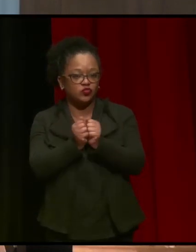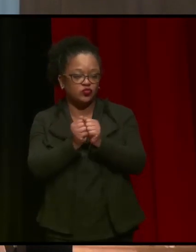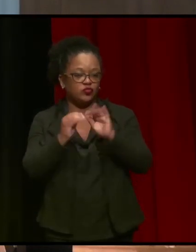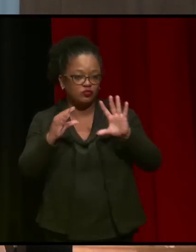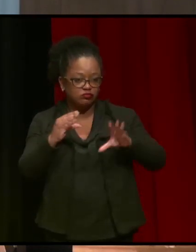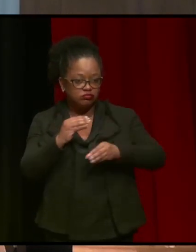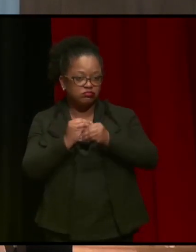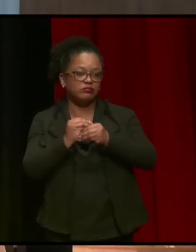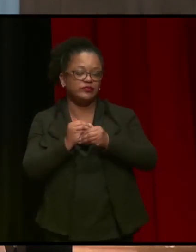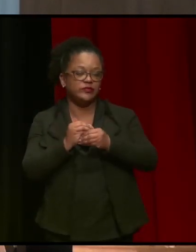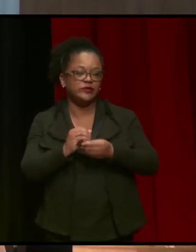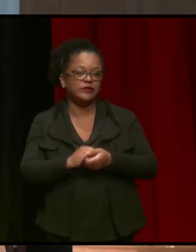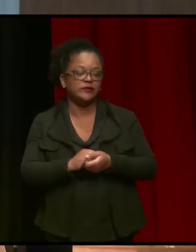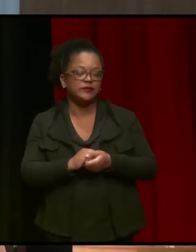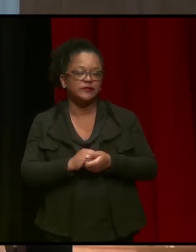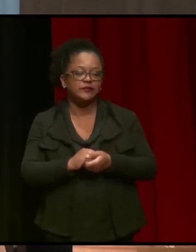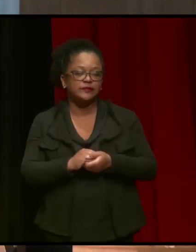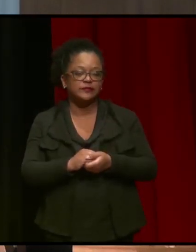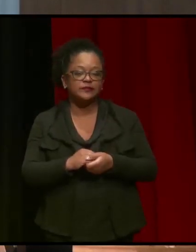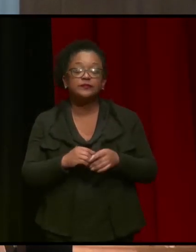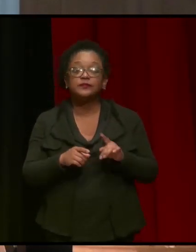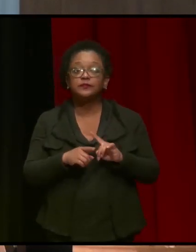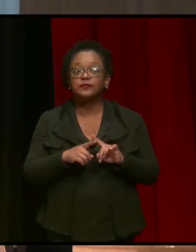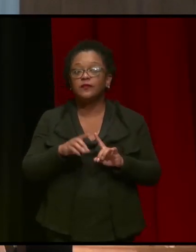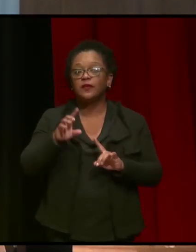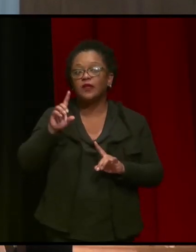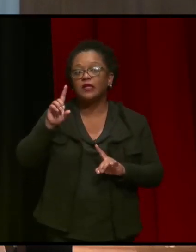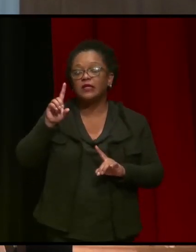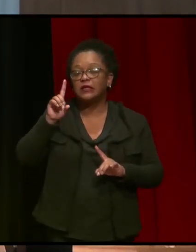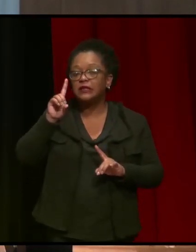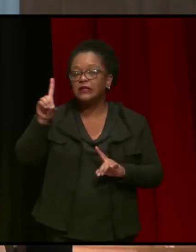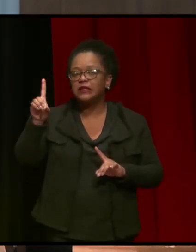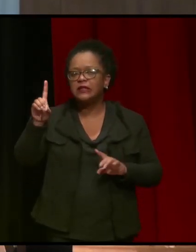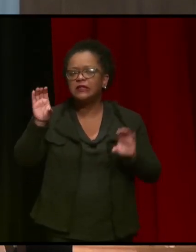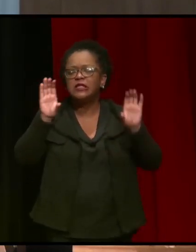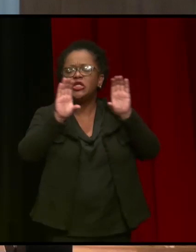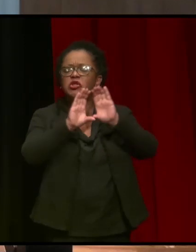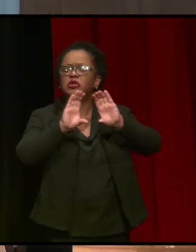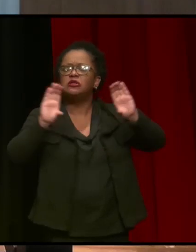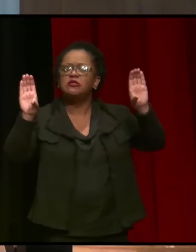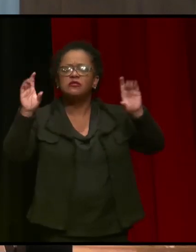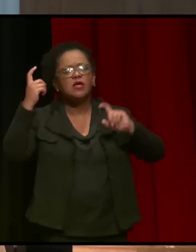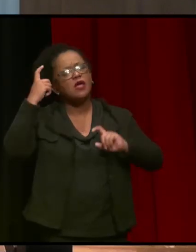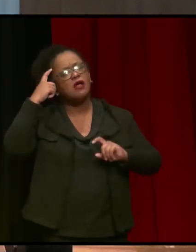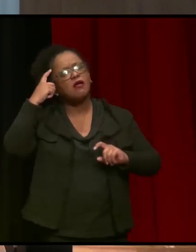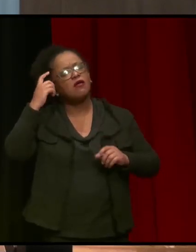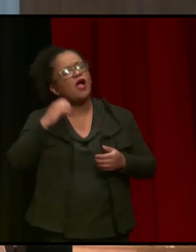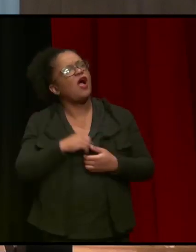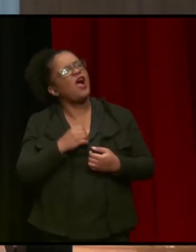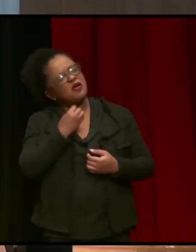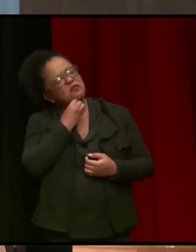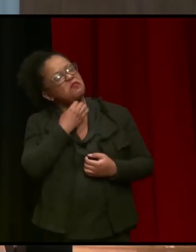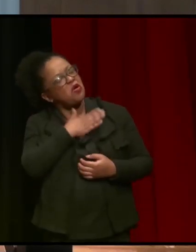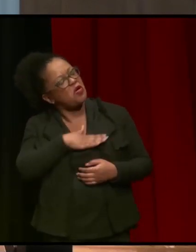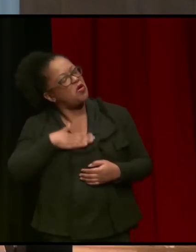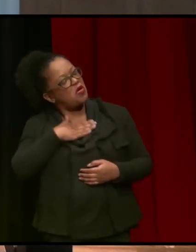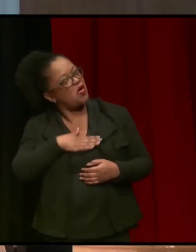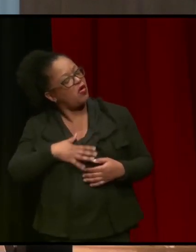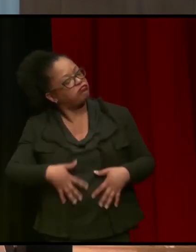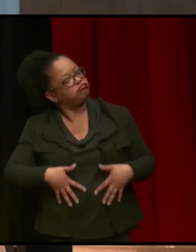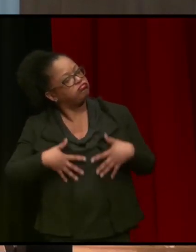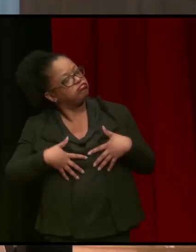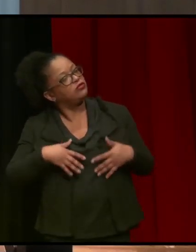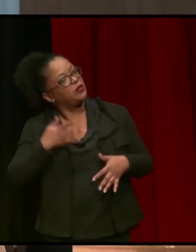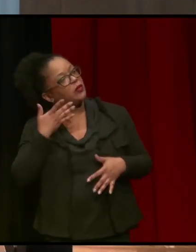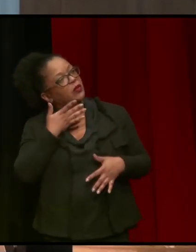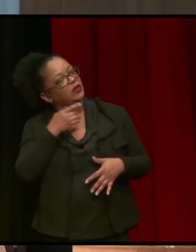nós. É o que eu falei para vocês, Deus não ficou no céu e disse assim, está tão bom estar aqui no céu, eu vou continuar amando vocês, mas vocês ficam lá embaixo e ficam aqui